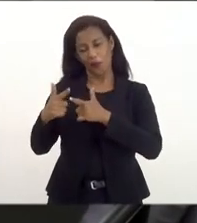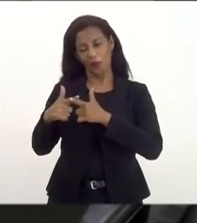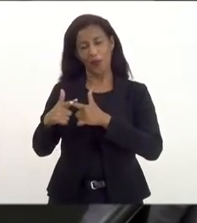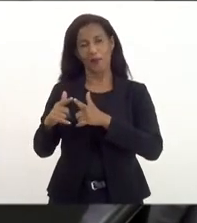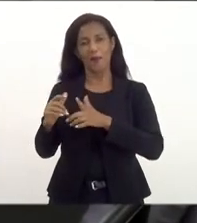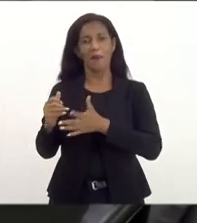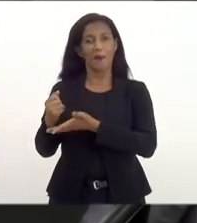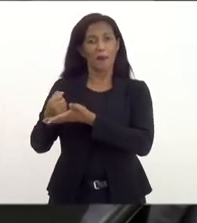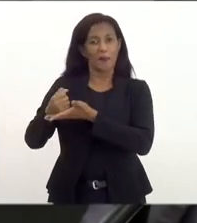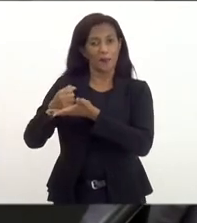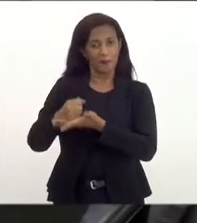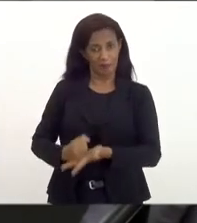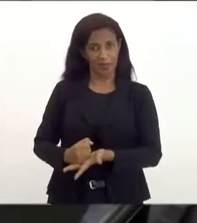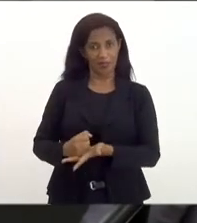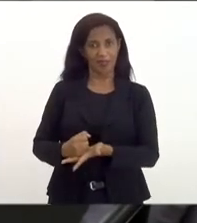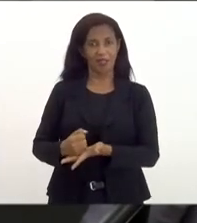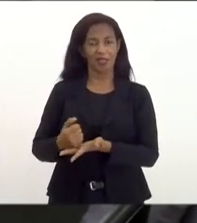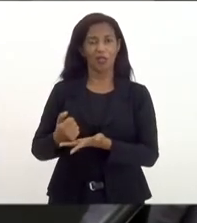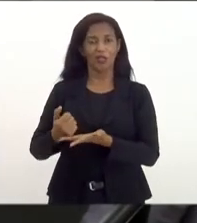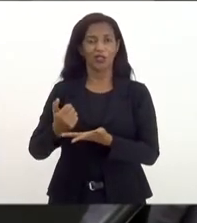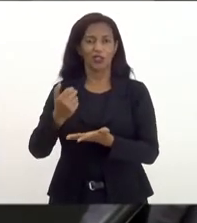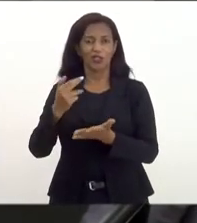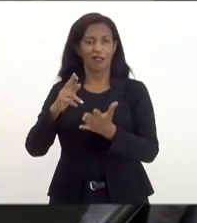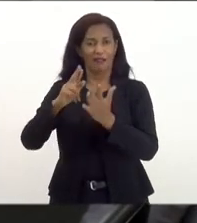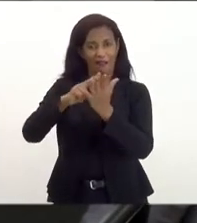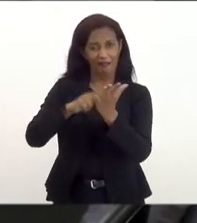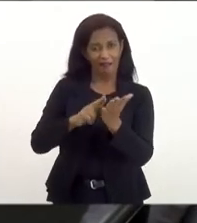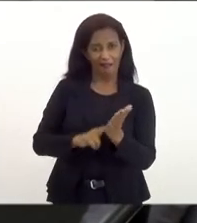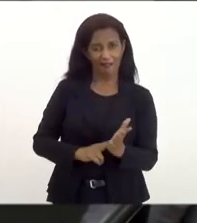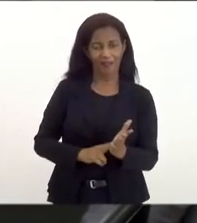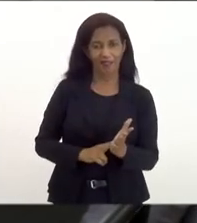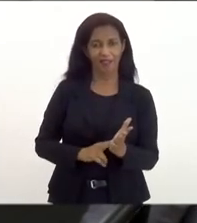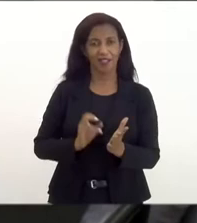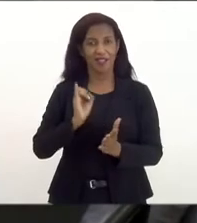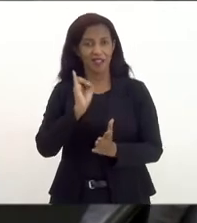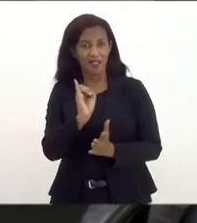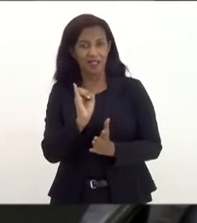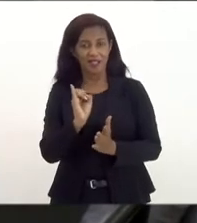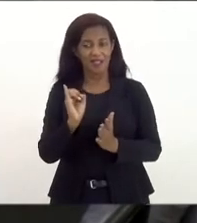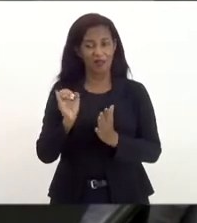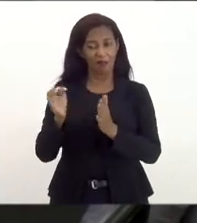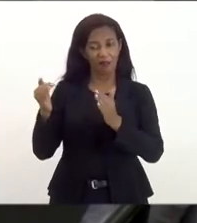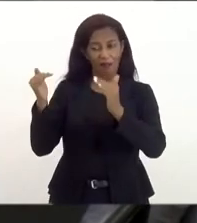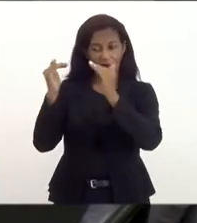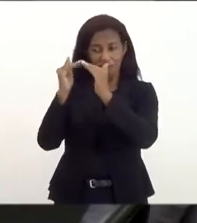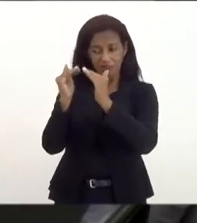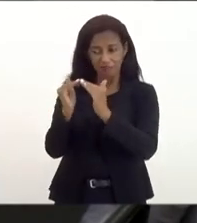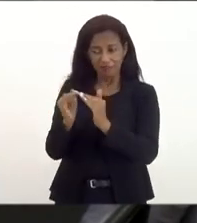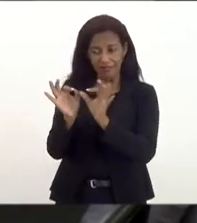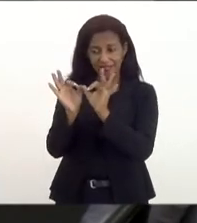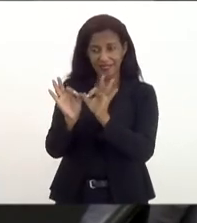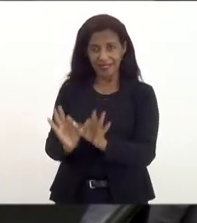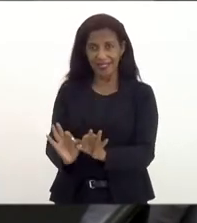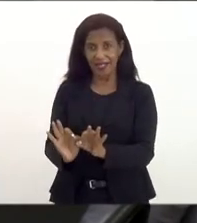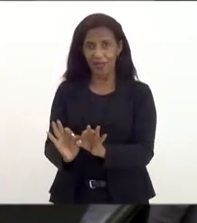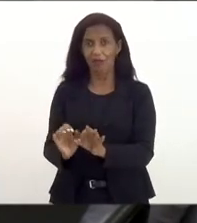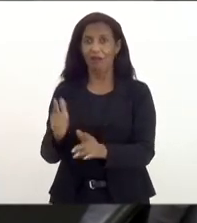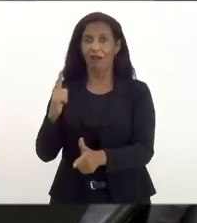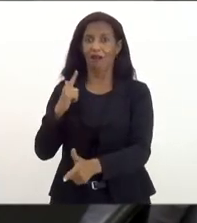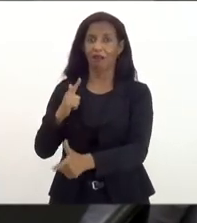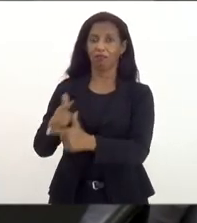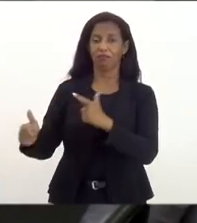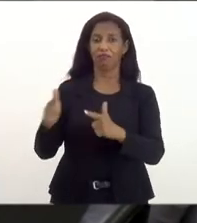caminhão de normativas e que se a gente não fizesse direito podia trazer reflexo